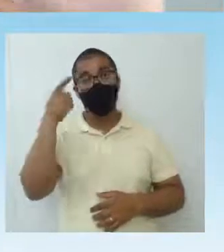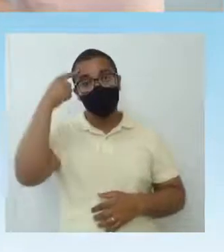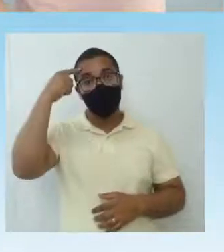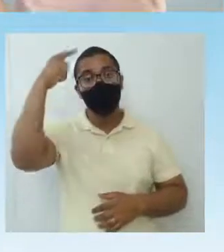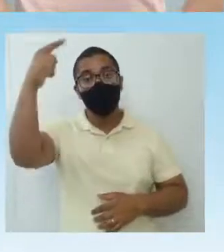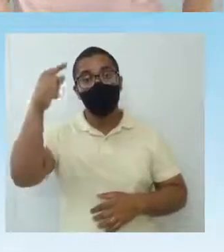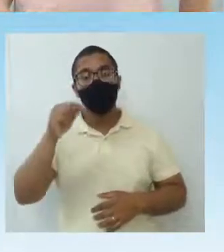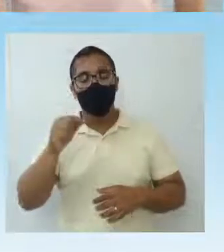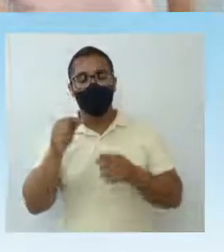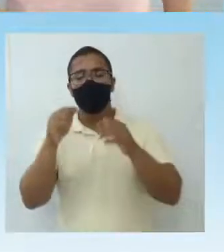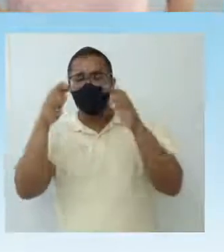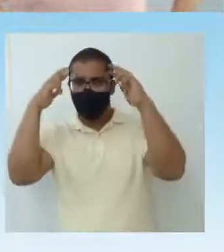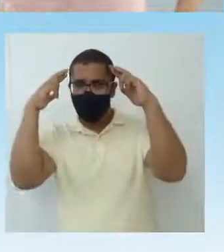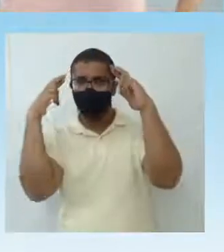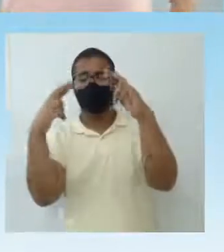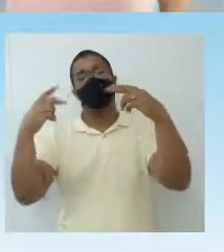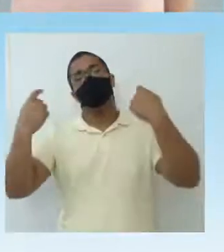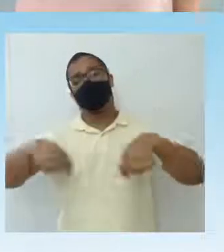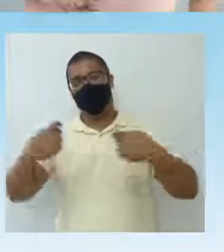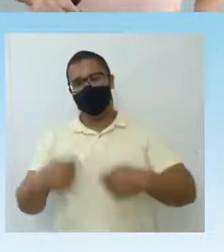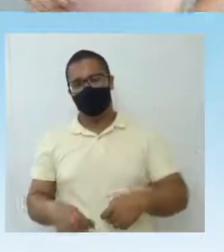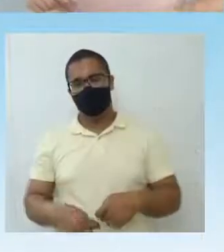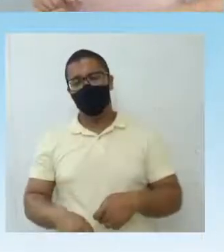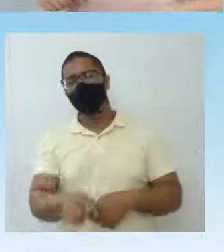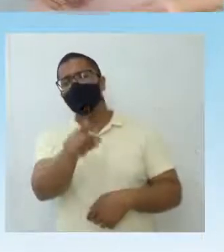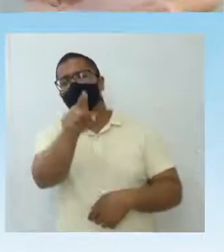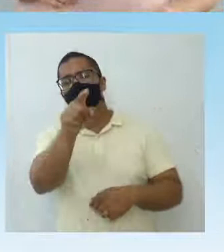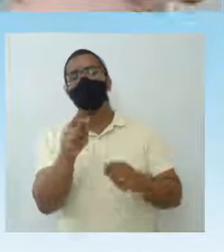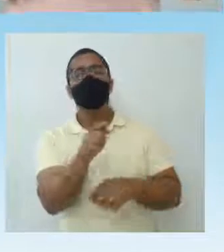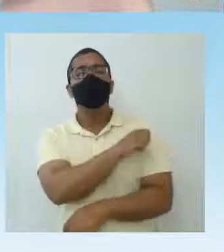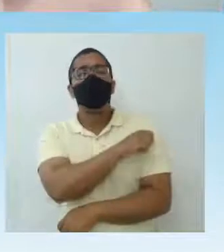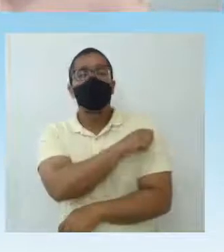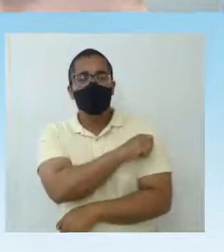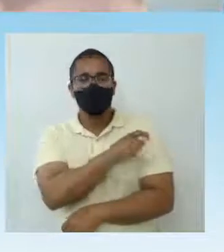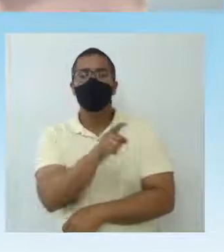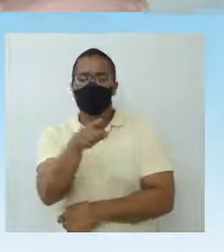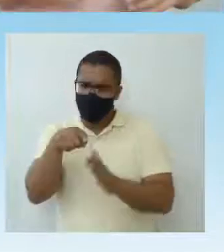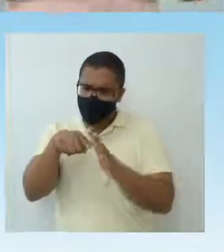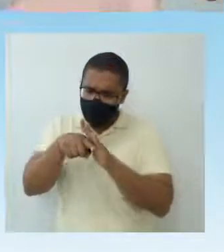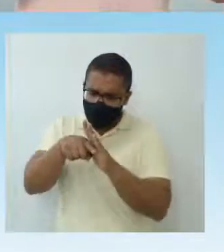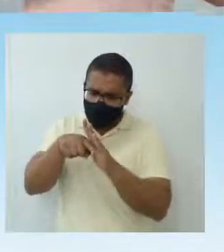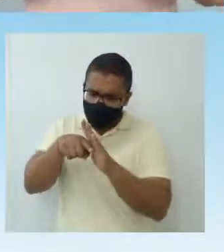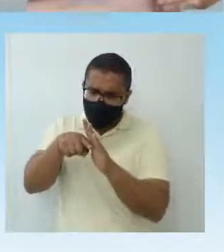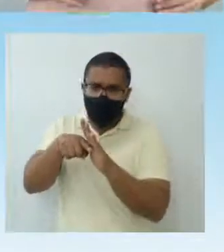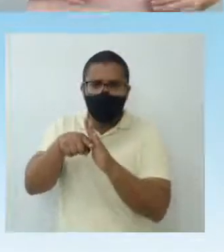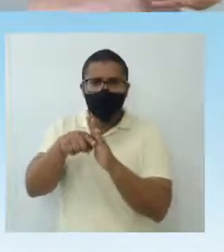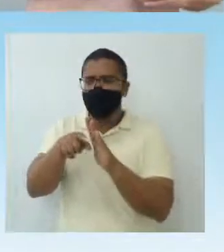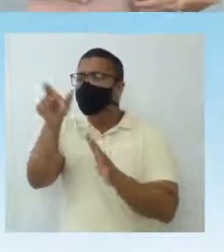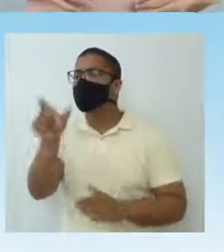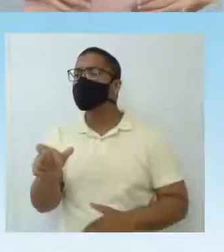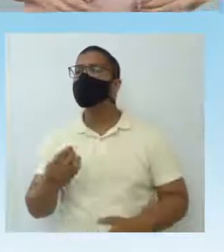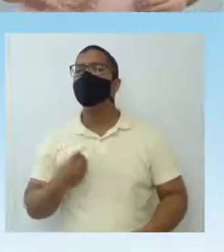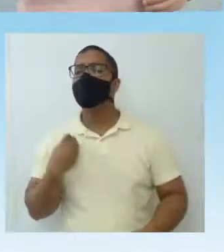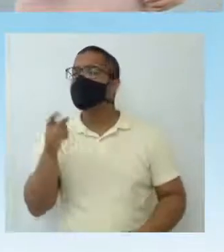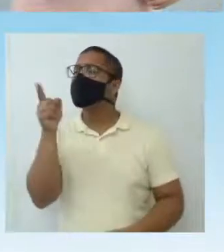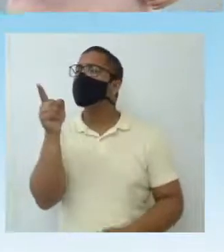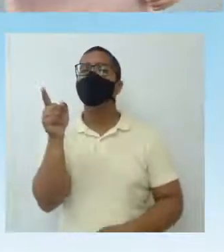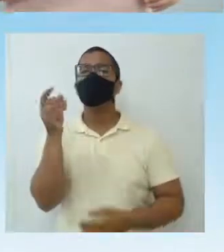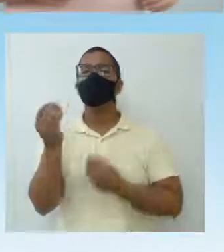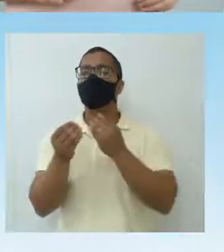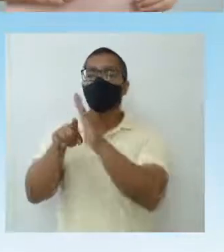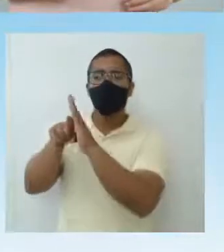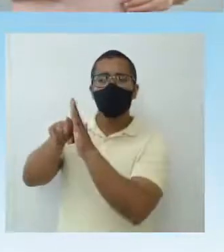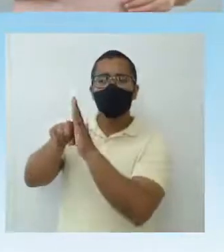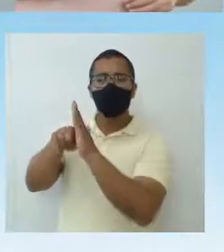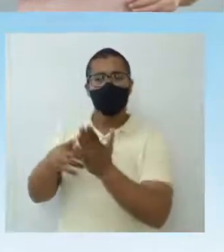Pluralidade, respeito. Que tal você, estudante, pesquisar mais um pouco sobre a vida de Francisco de Assis?